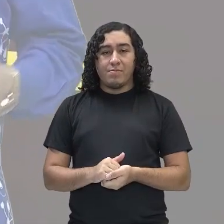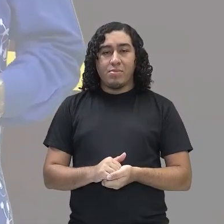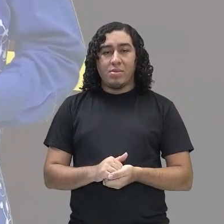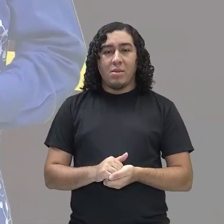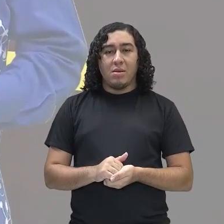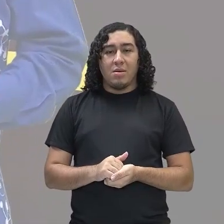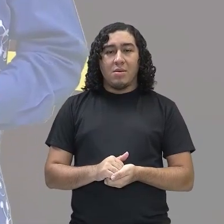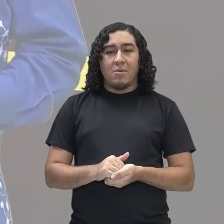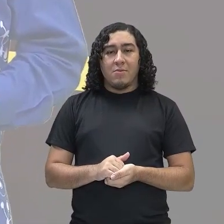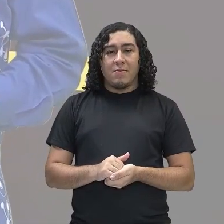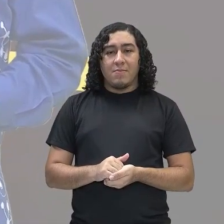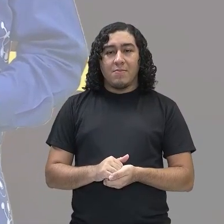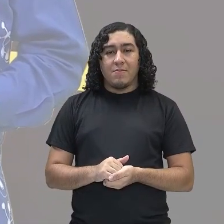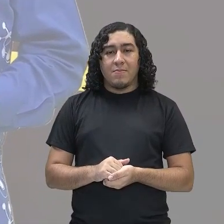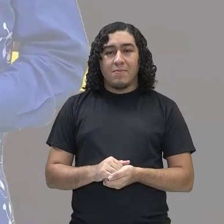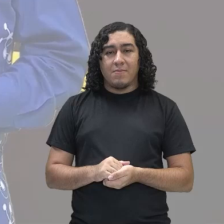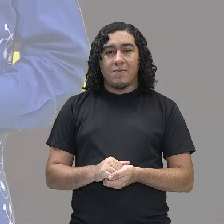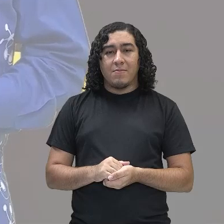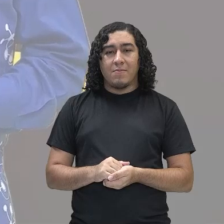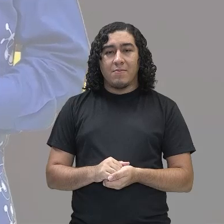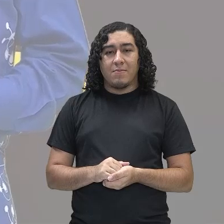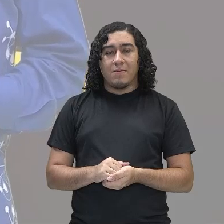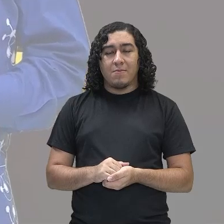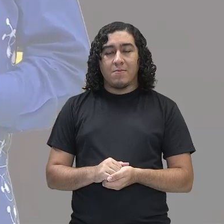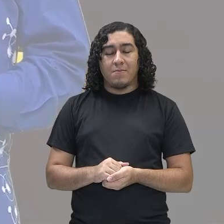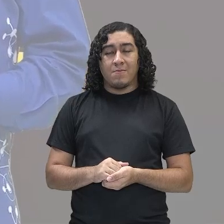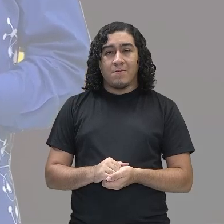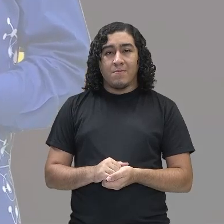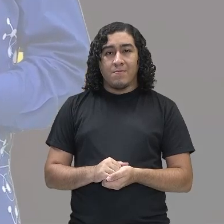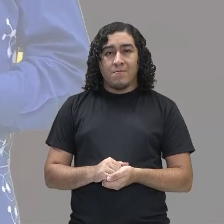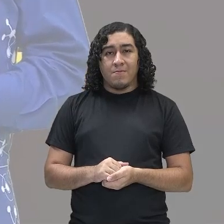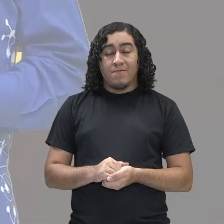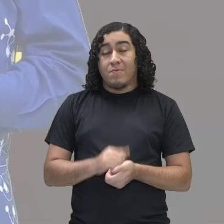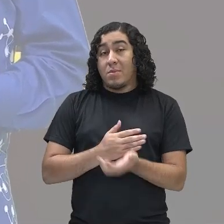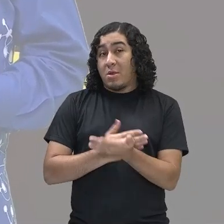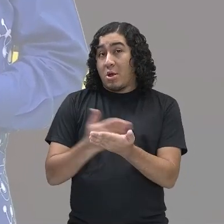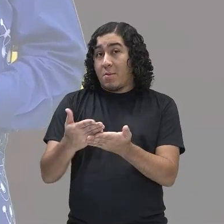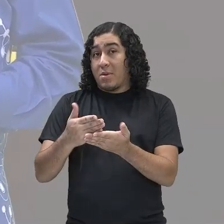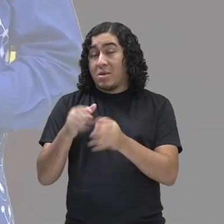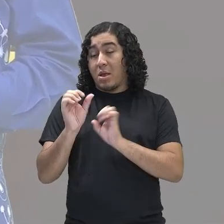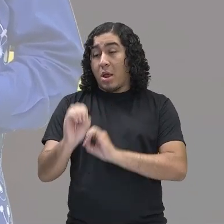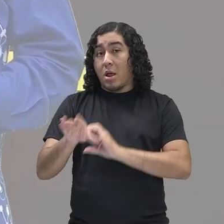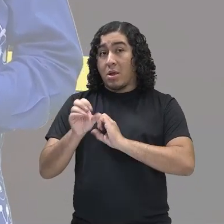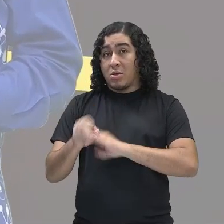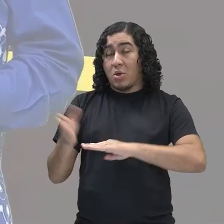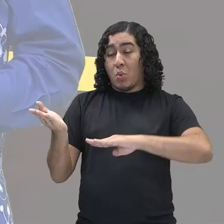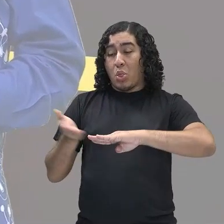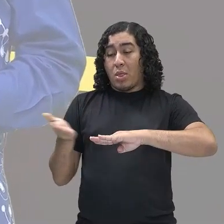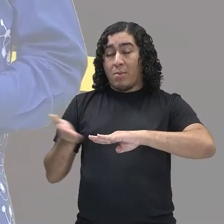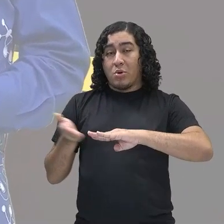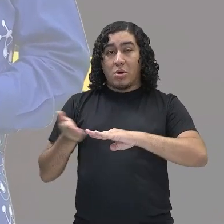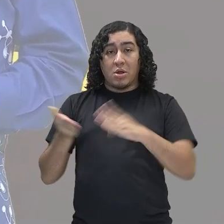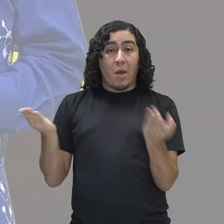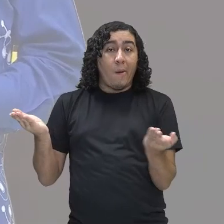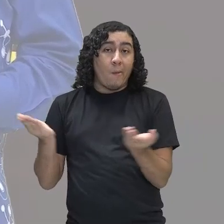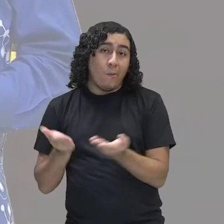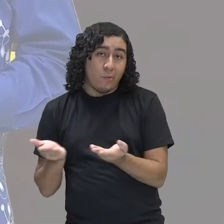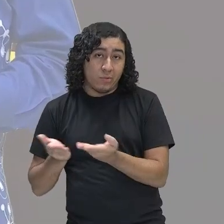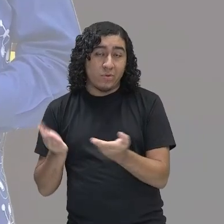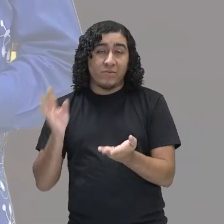na educação contemporânea. É a educação dos dias presentes,